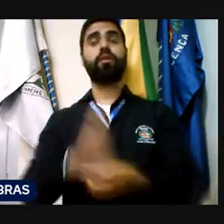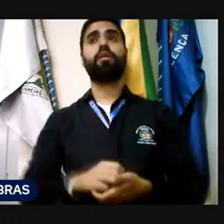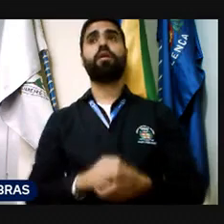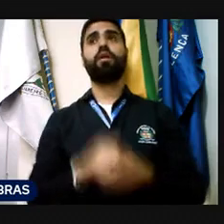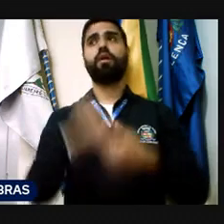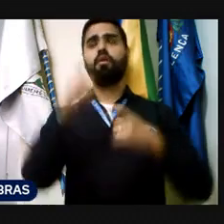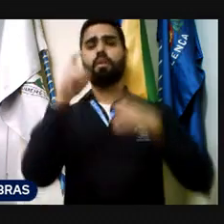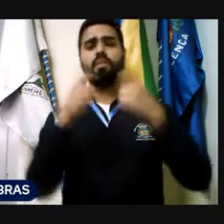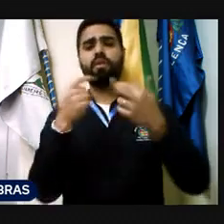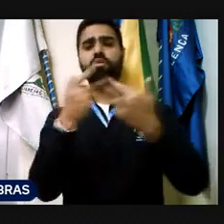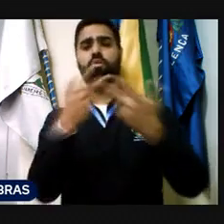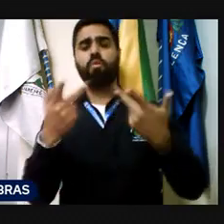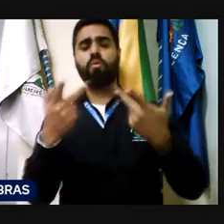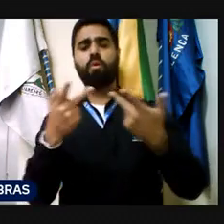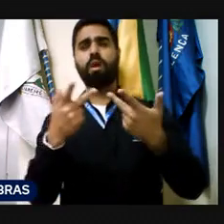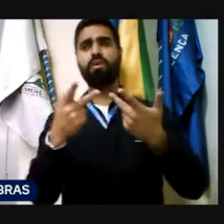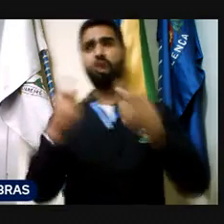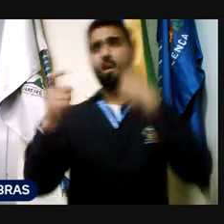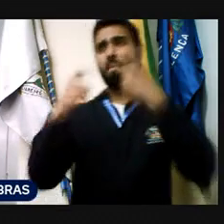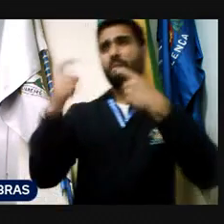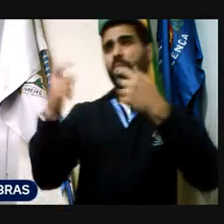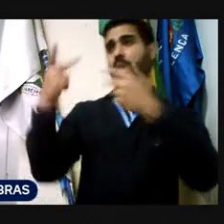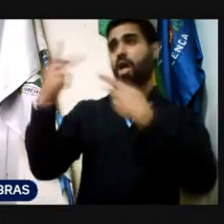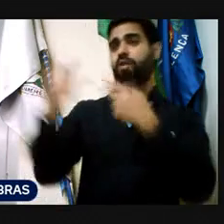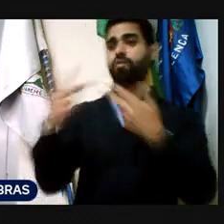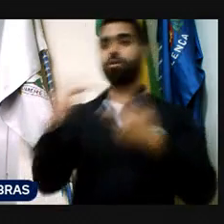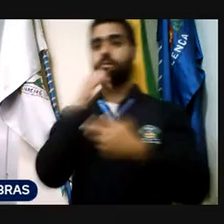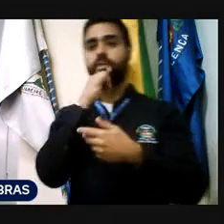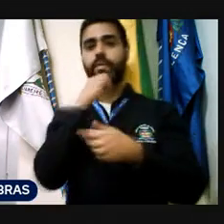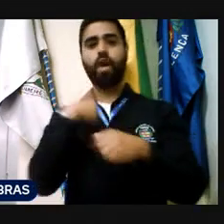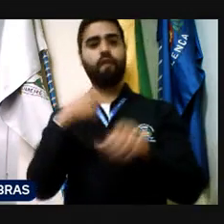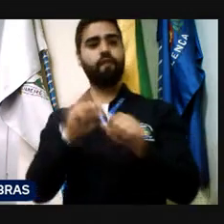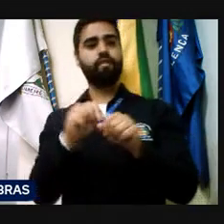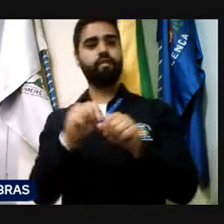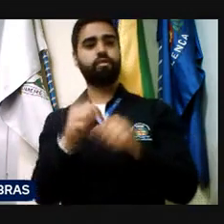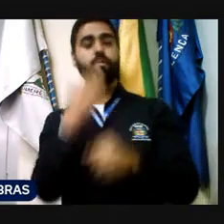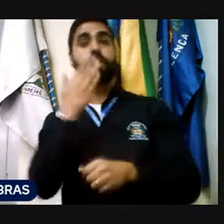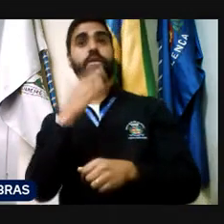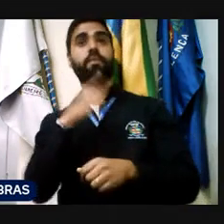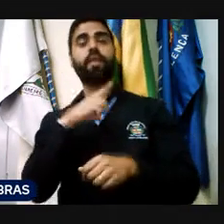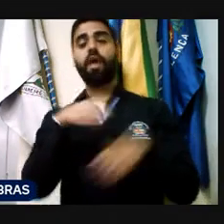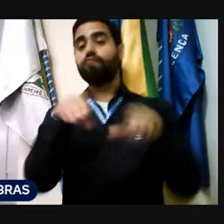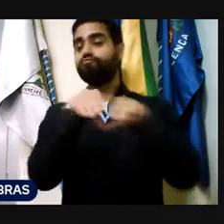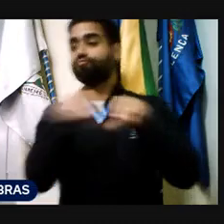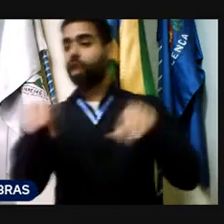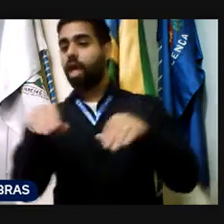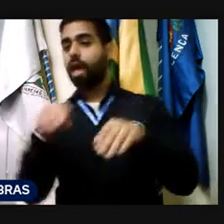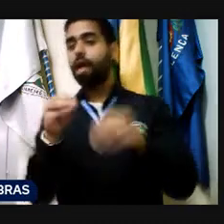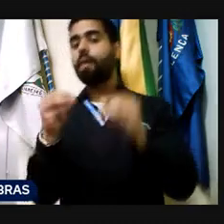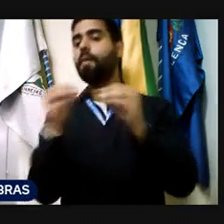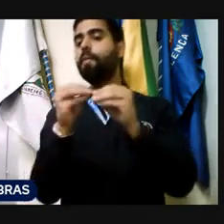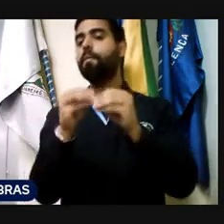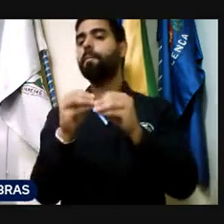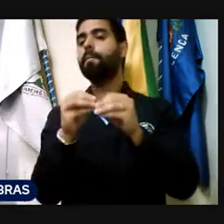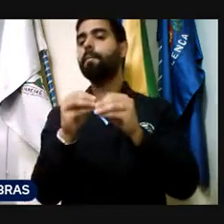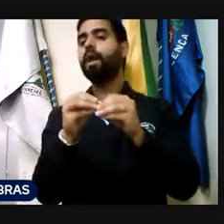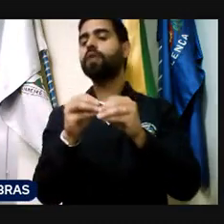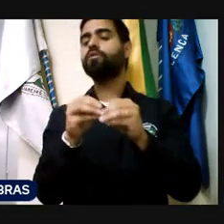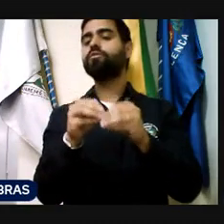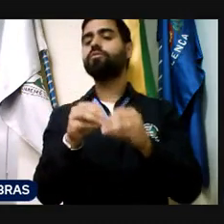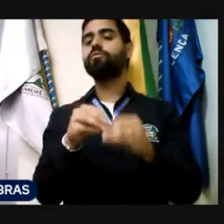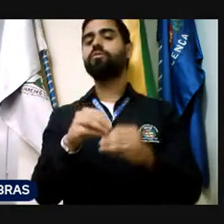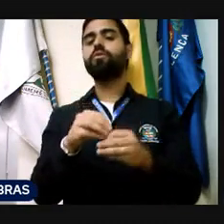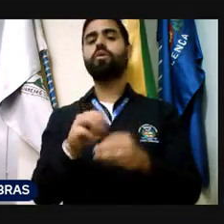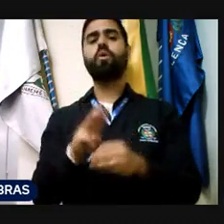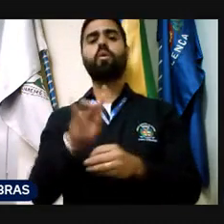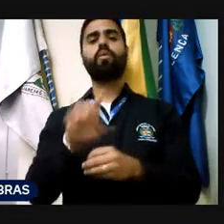preocupado com coisas e não se preocupa com outras. Por exemplo, eu fiz um requerimento para colocar quebra-molas lá perto do açougue do Wilson. Lá